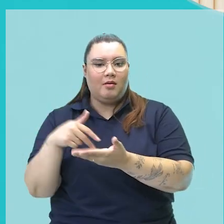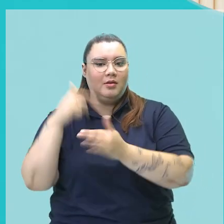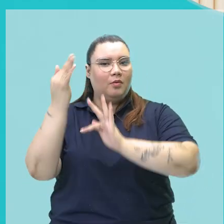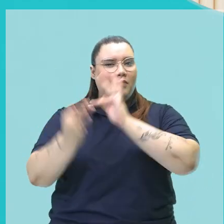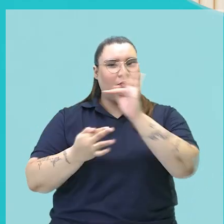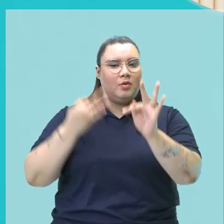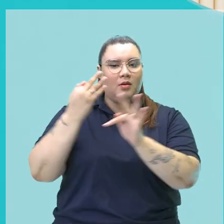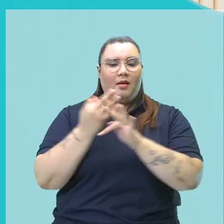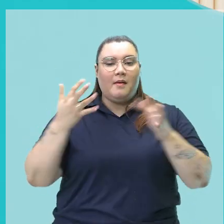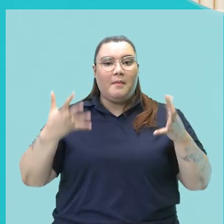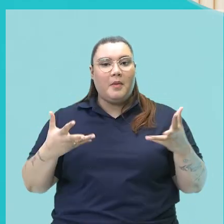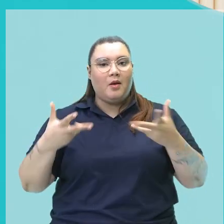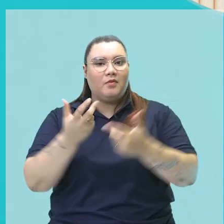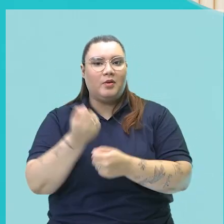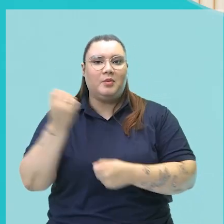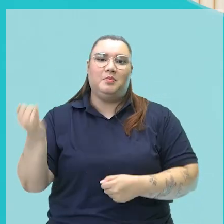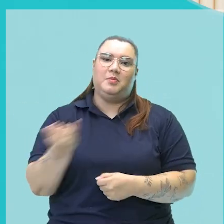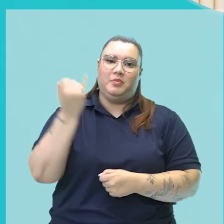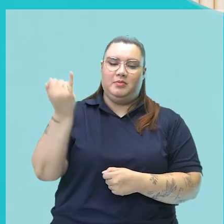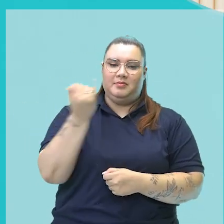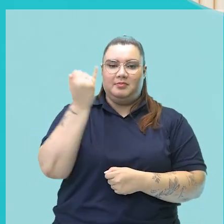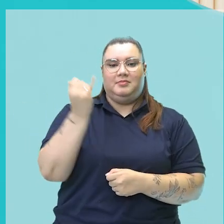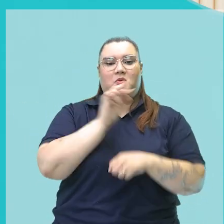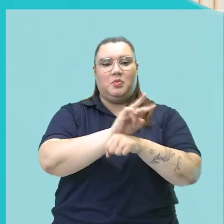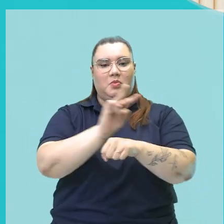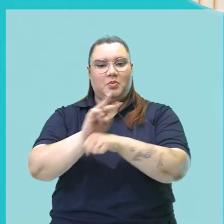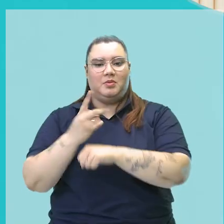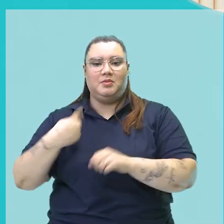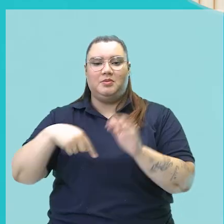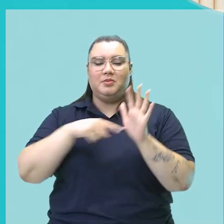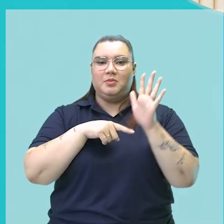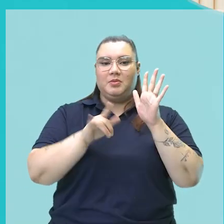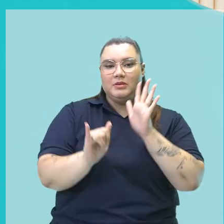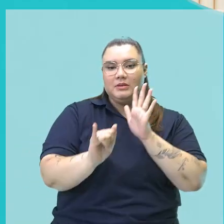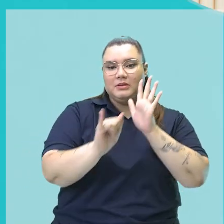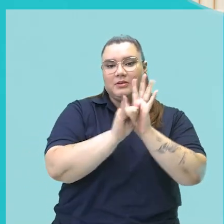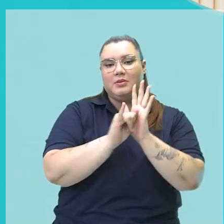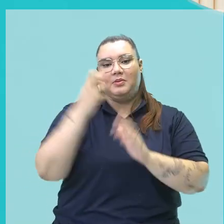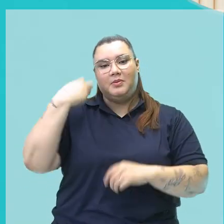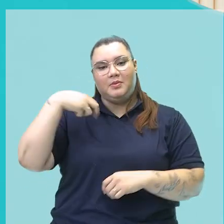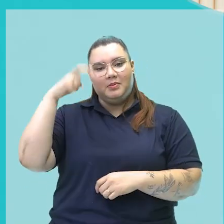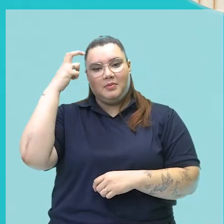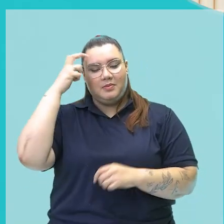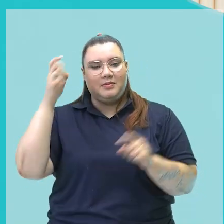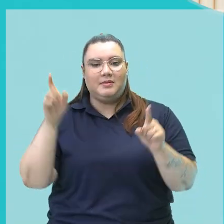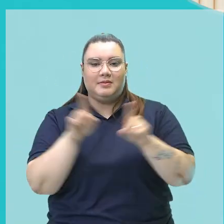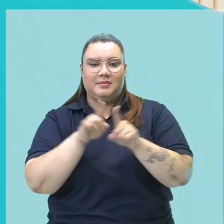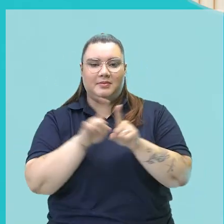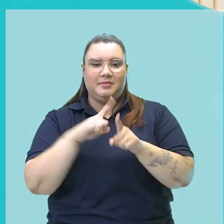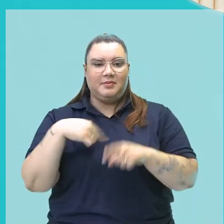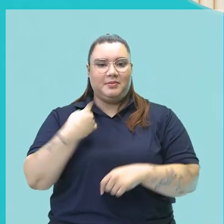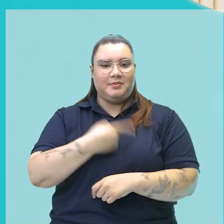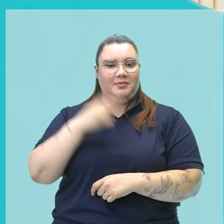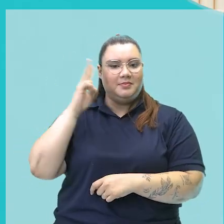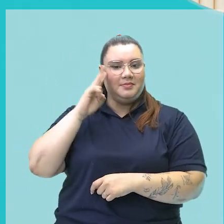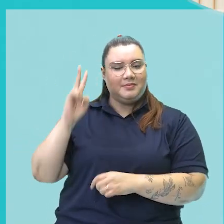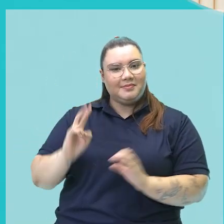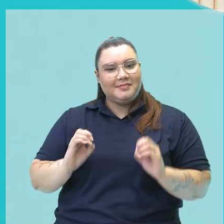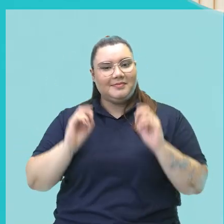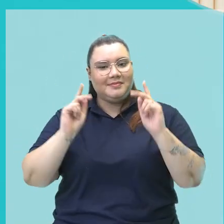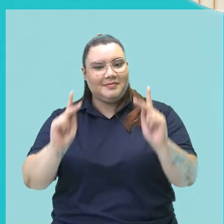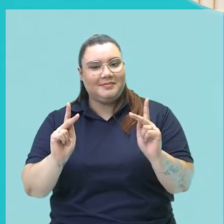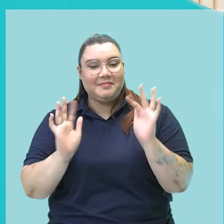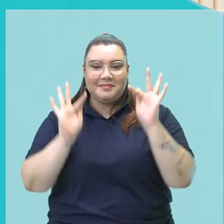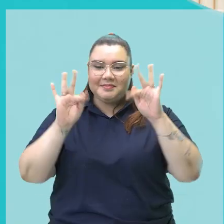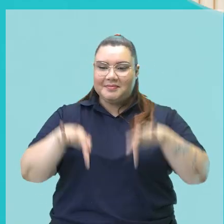folclóricas são importantes para a preservação da nossa identidade, da nossa cultura, ou seja, da nossa história. Muito bem, a